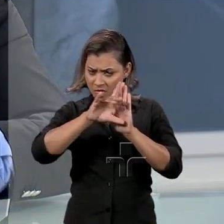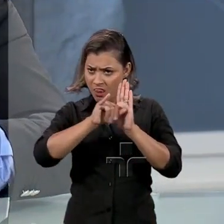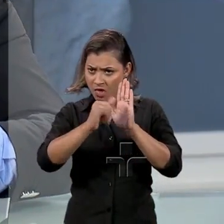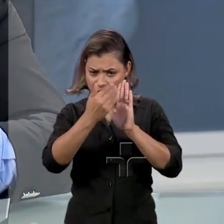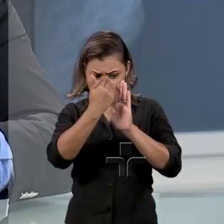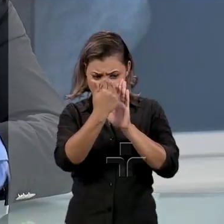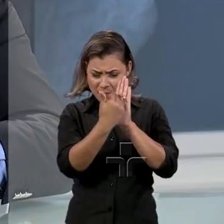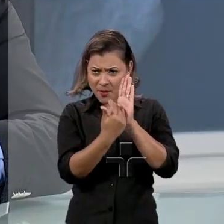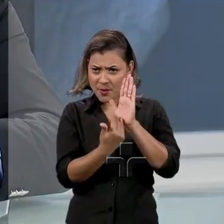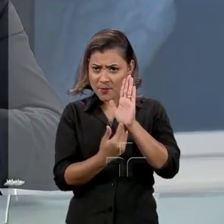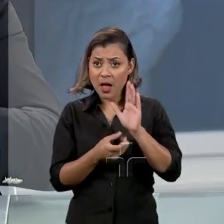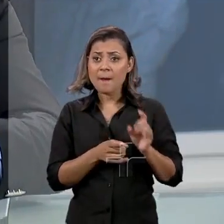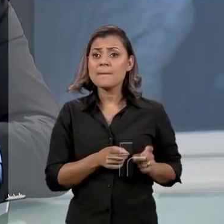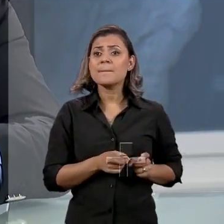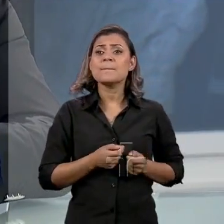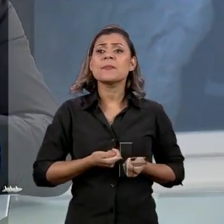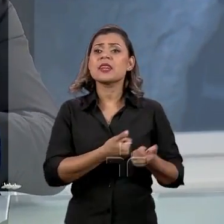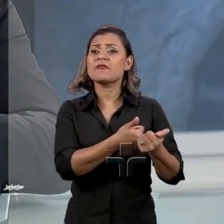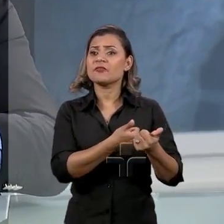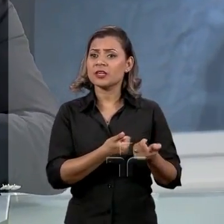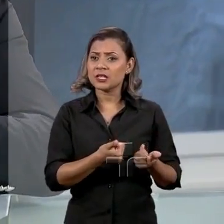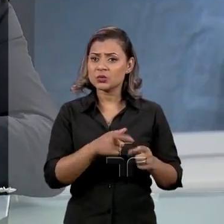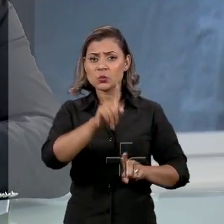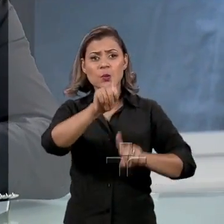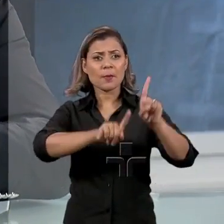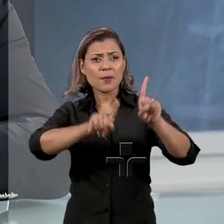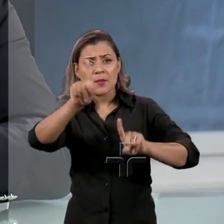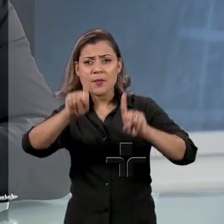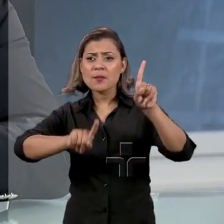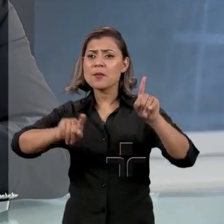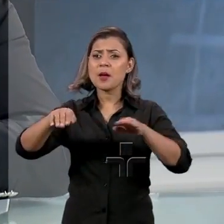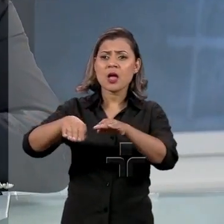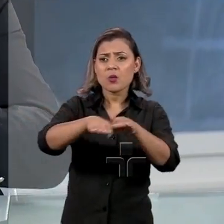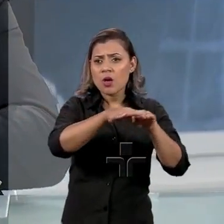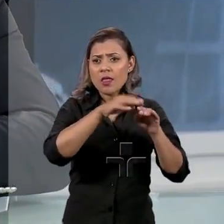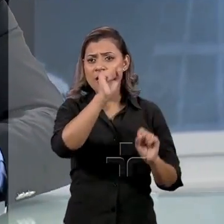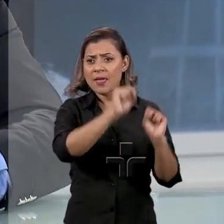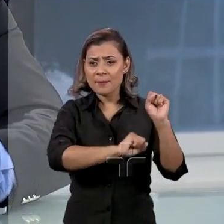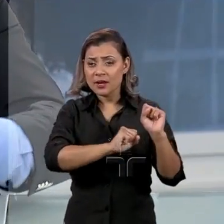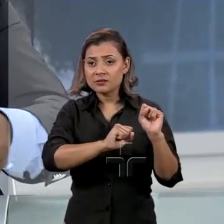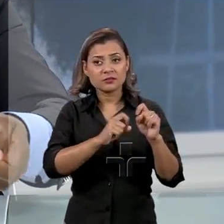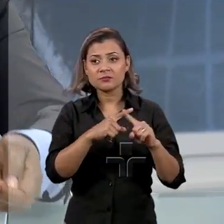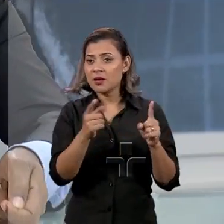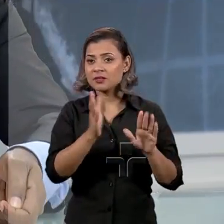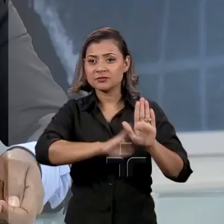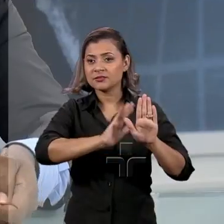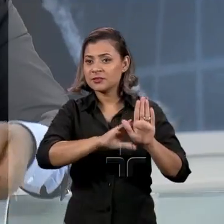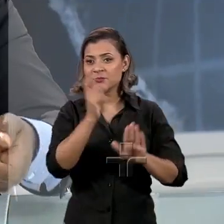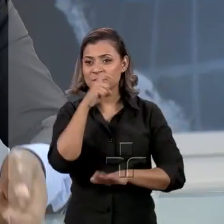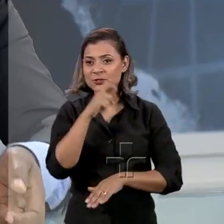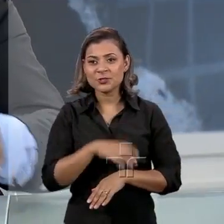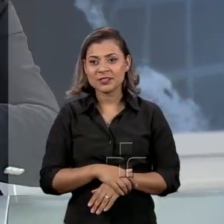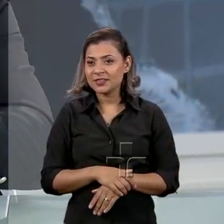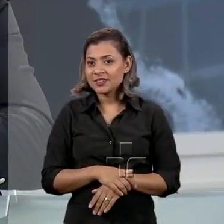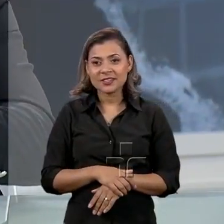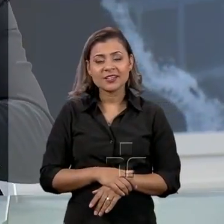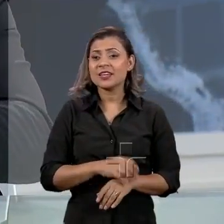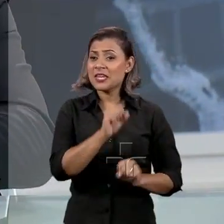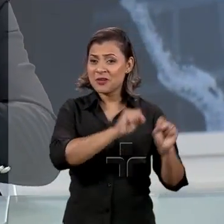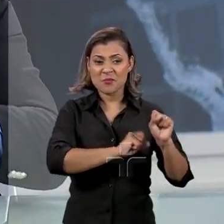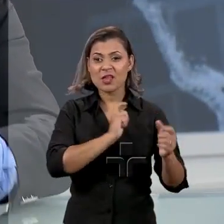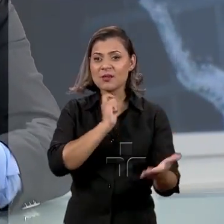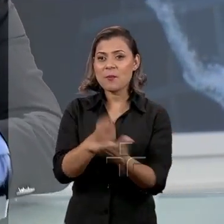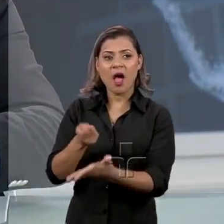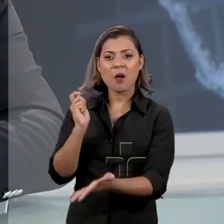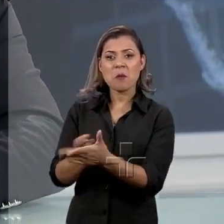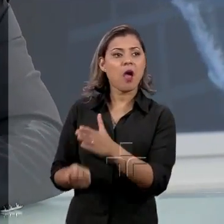deveria privilegiar a competição e a concorrência igualitária empresarial, no mais das vezes ela era comprada ou subornada para atender os